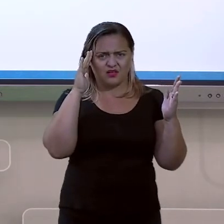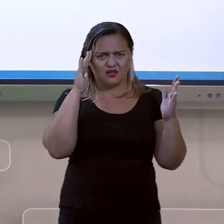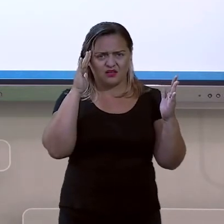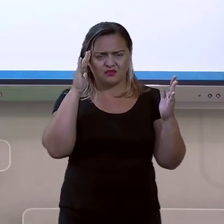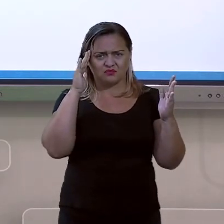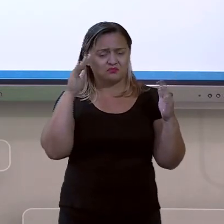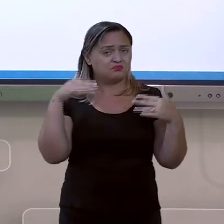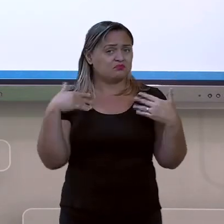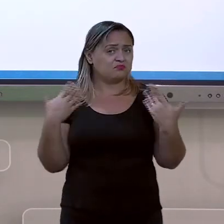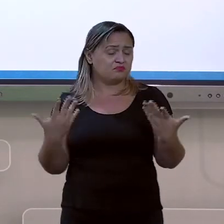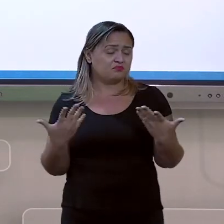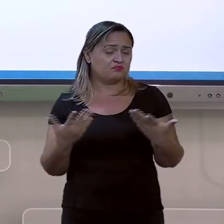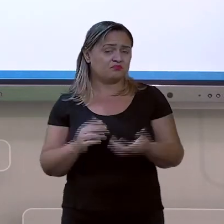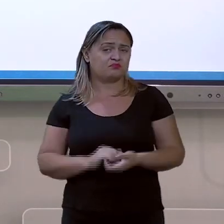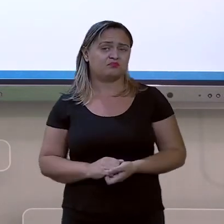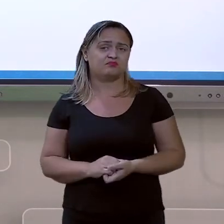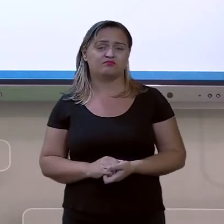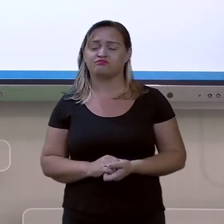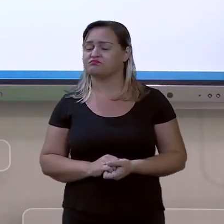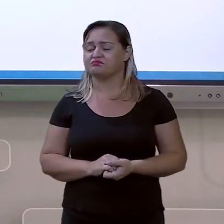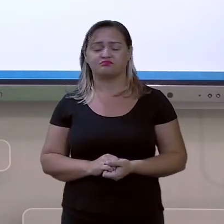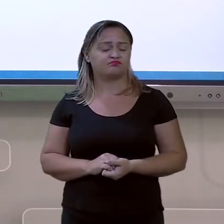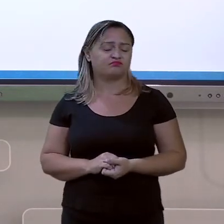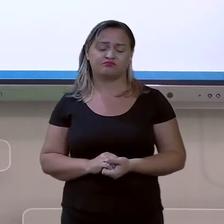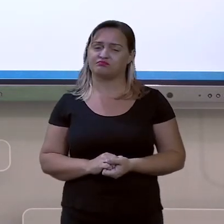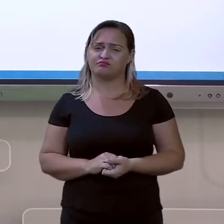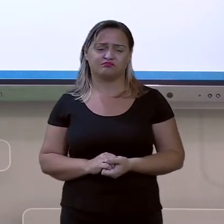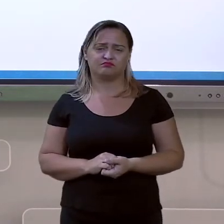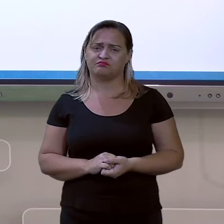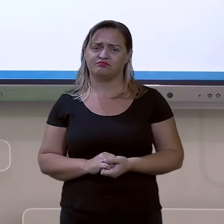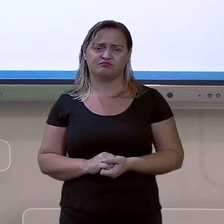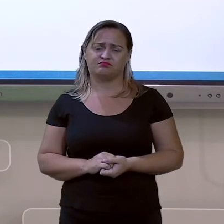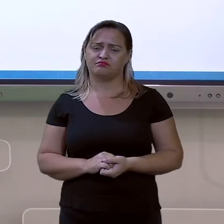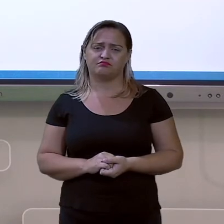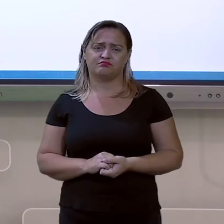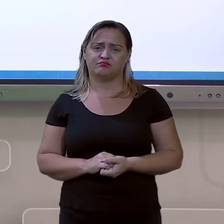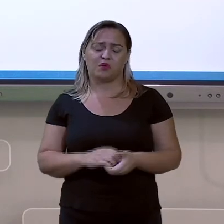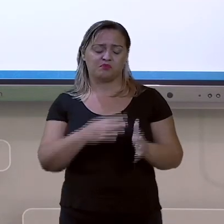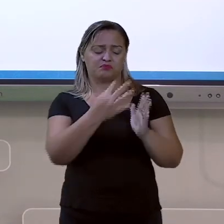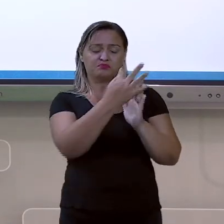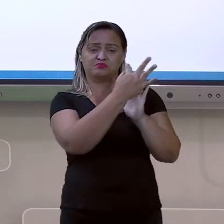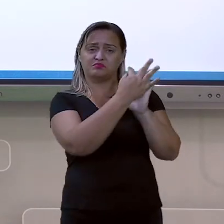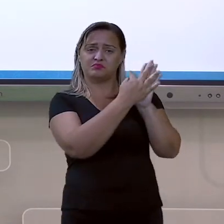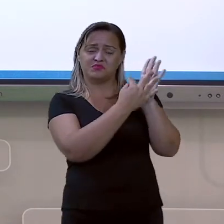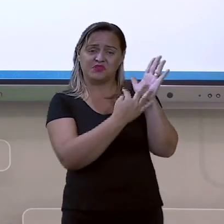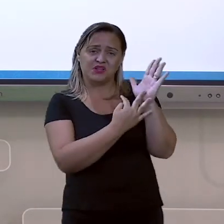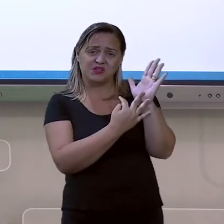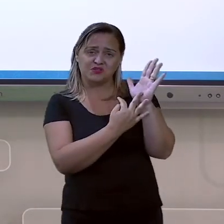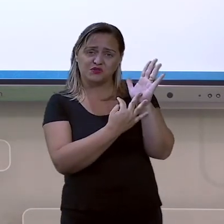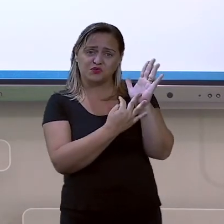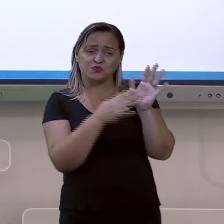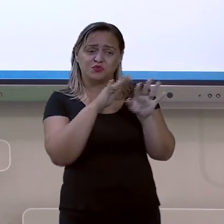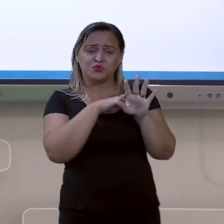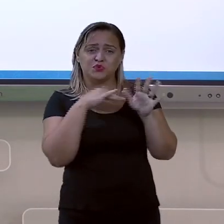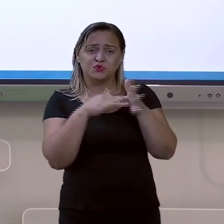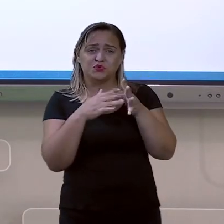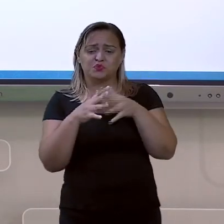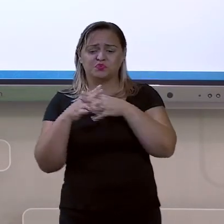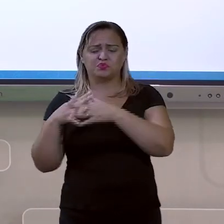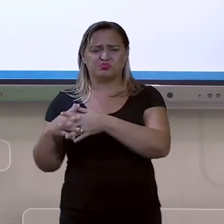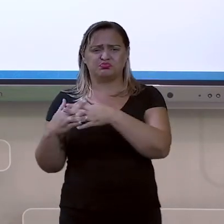perguntado. Será? Não. Ele não vai fazer o menor